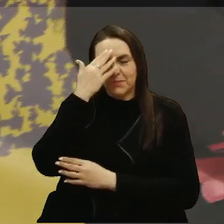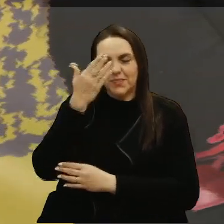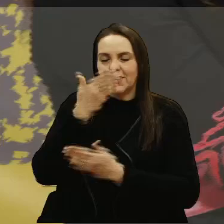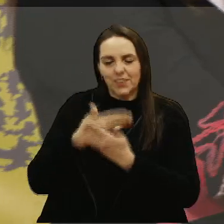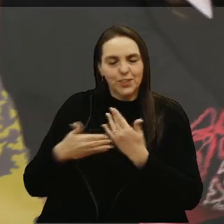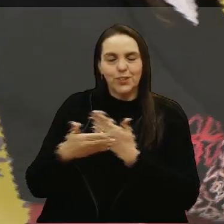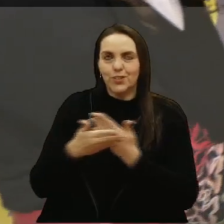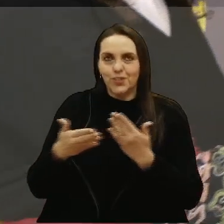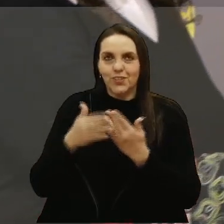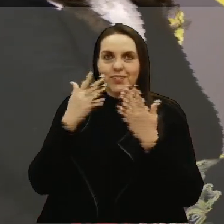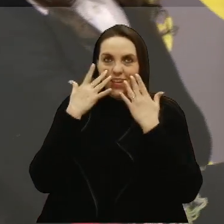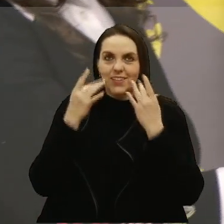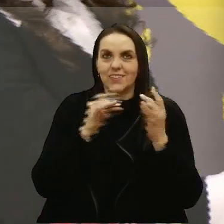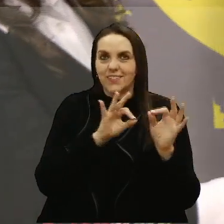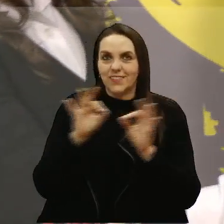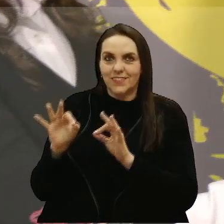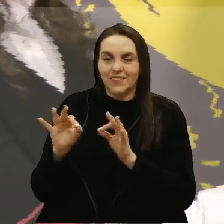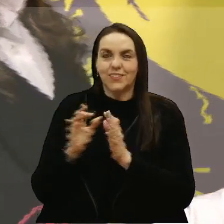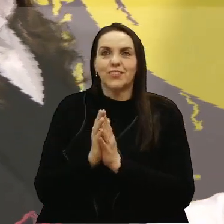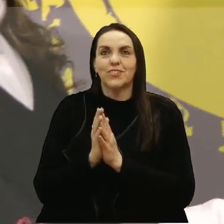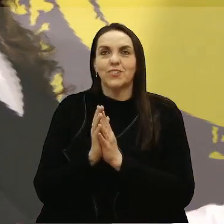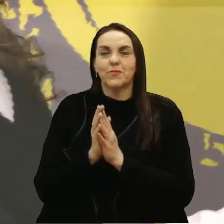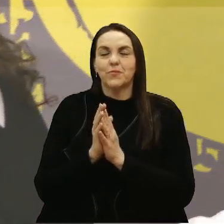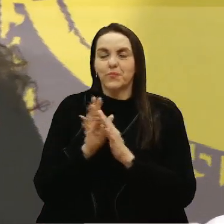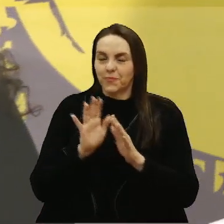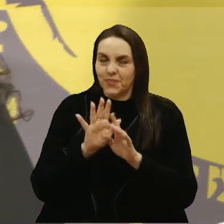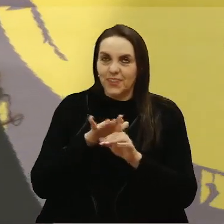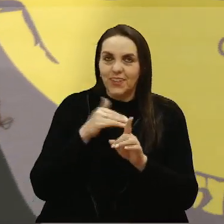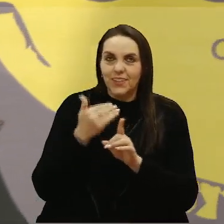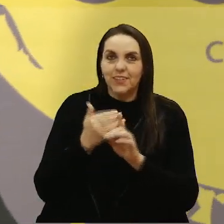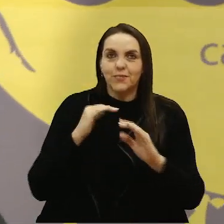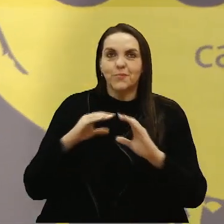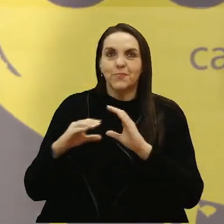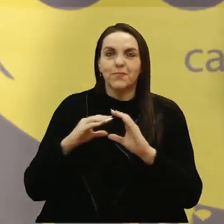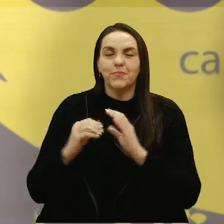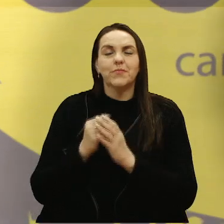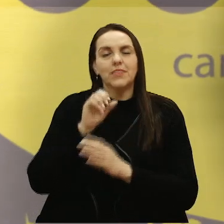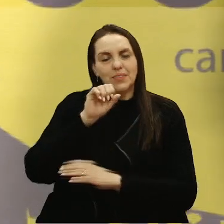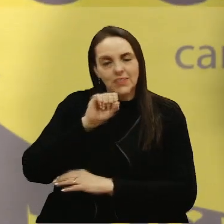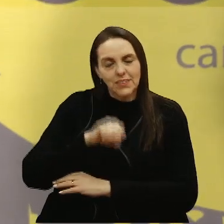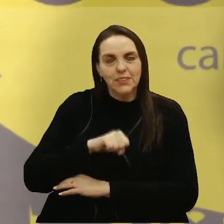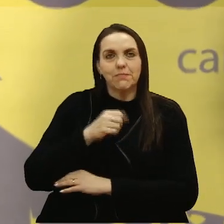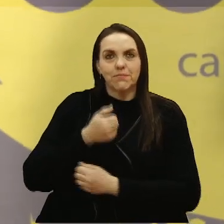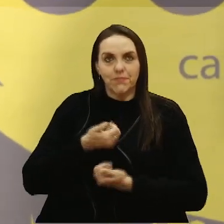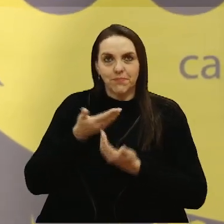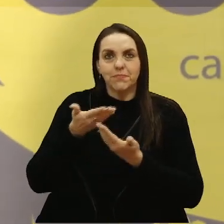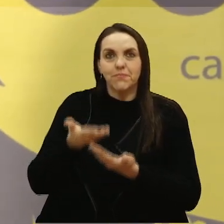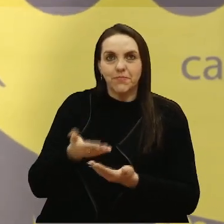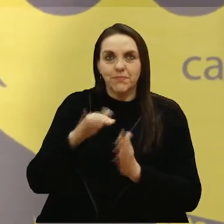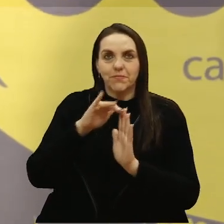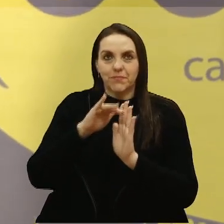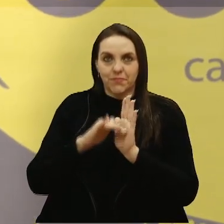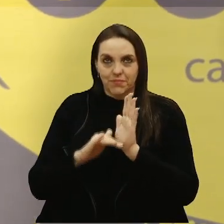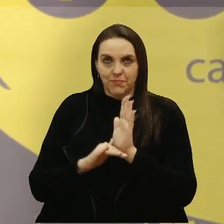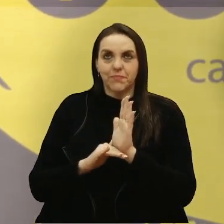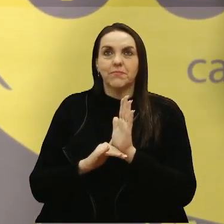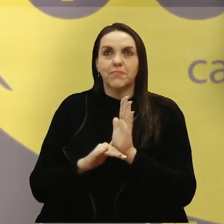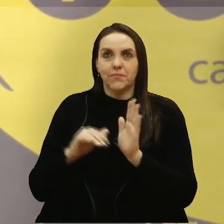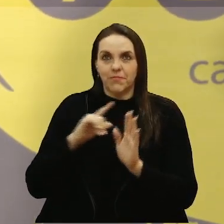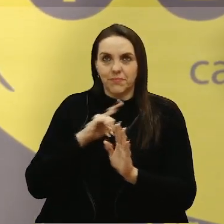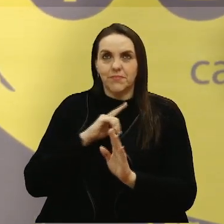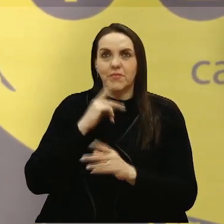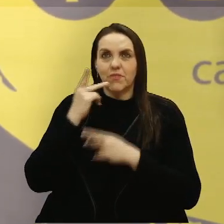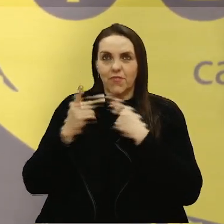que nos assistem através desses canais de comunicação. Sim, eu trouxe essa pauta, a gente que tem